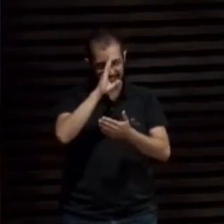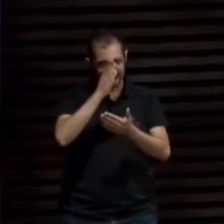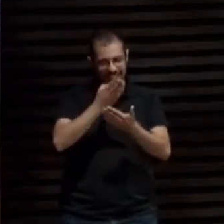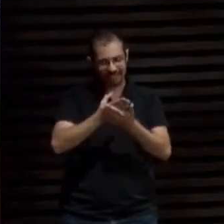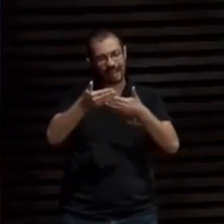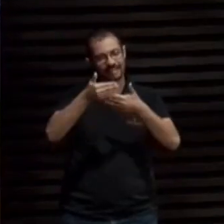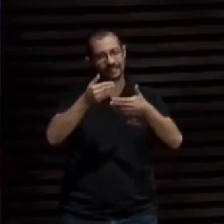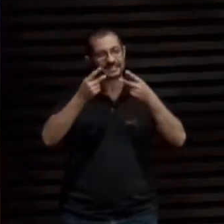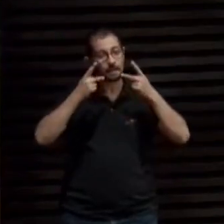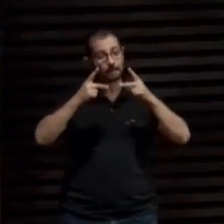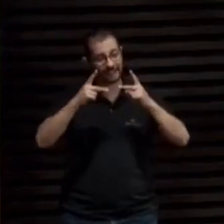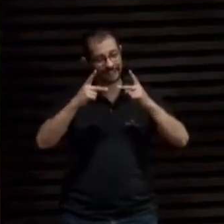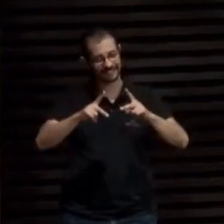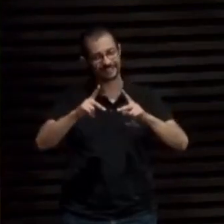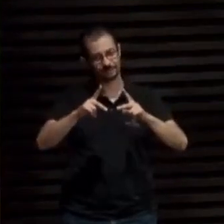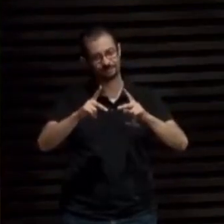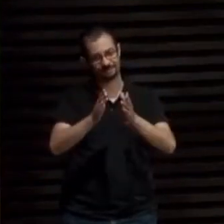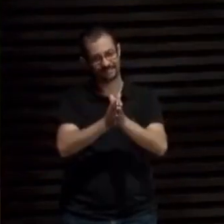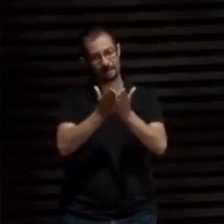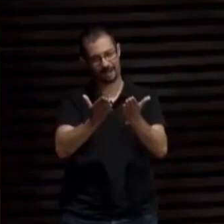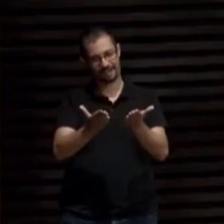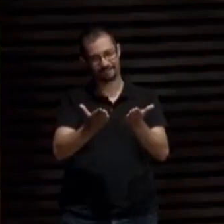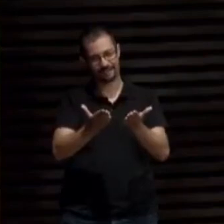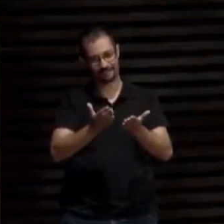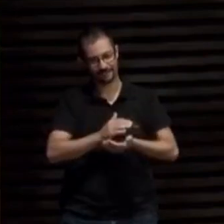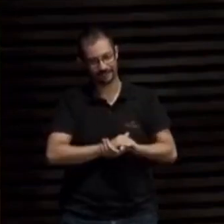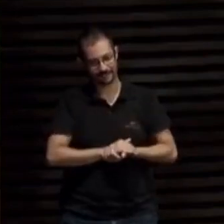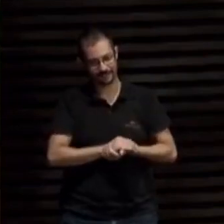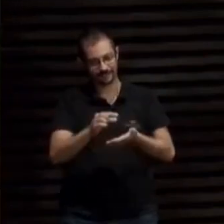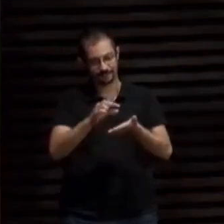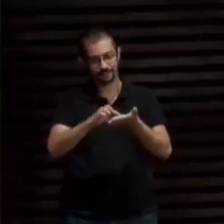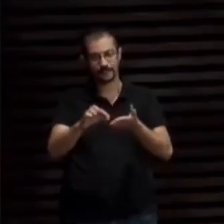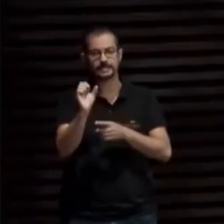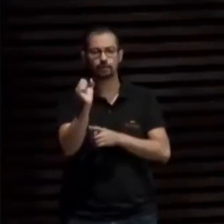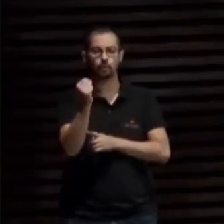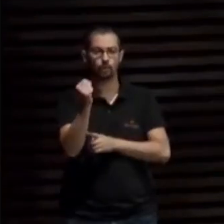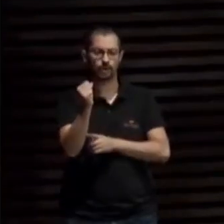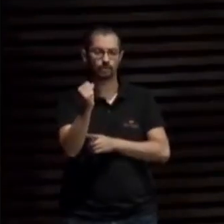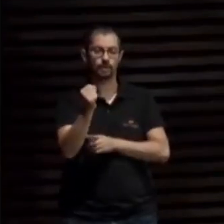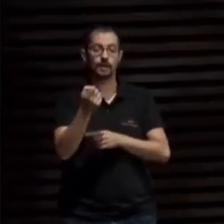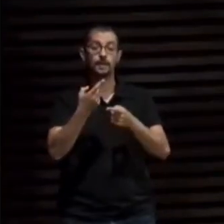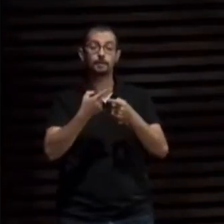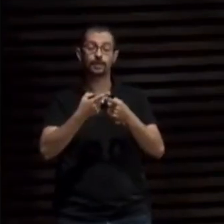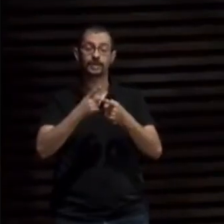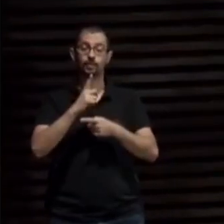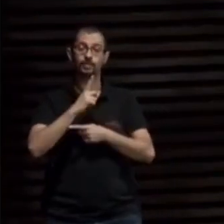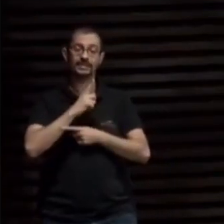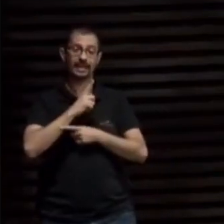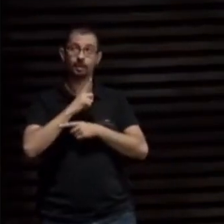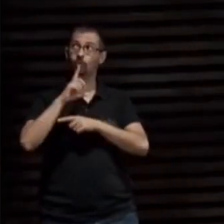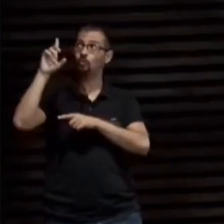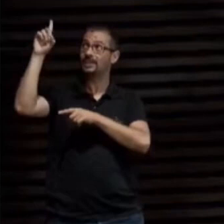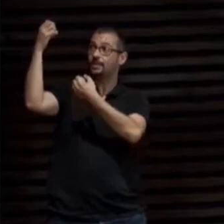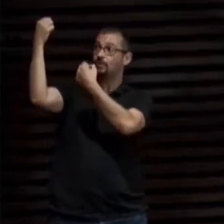8. O versículo 8, ele diz assim: porque eu tenho lhes transmitido as palavras que